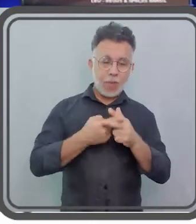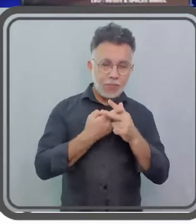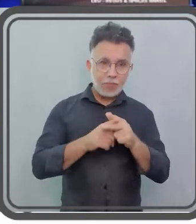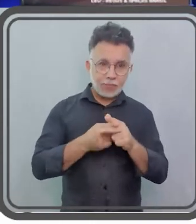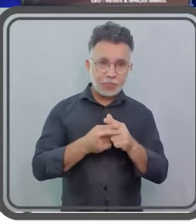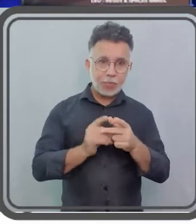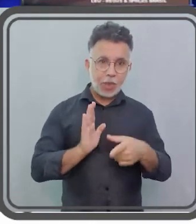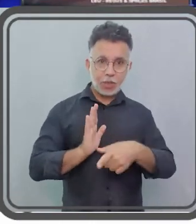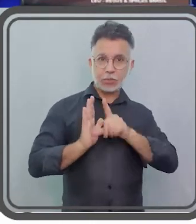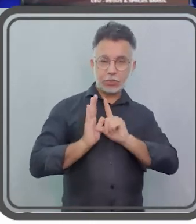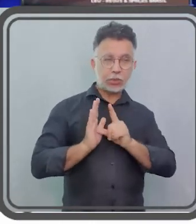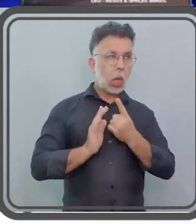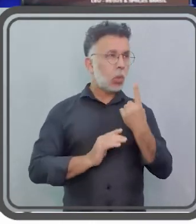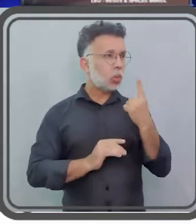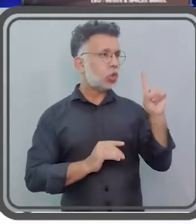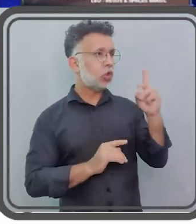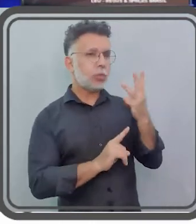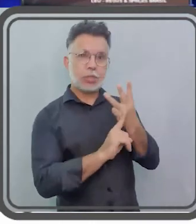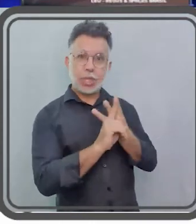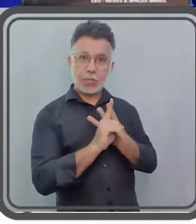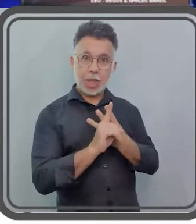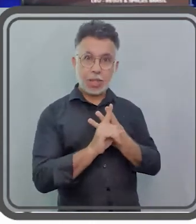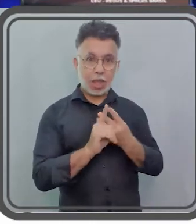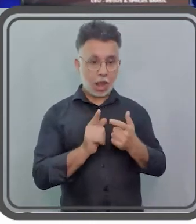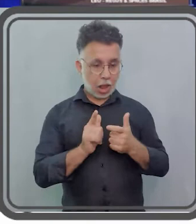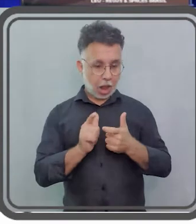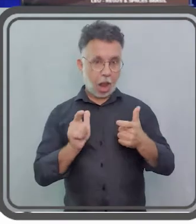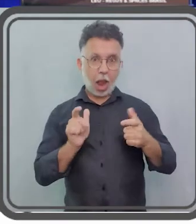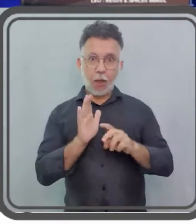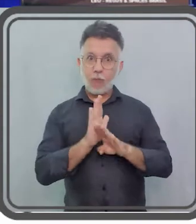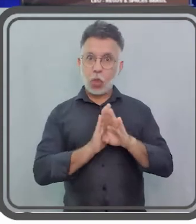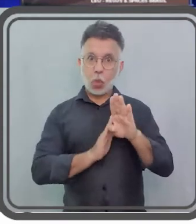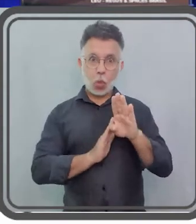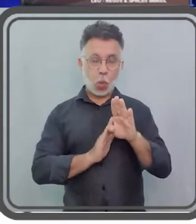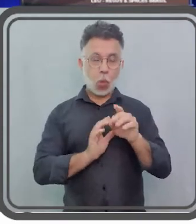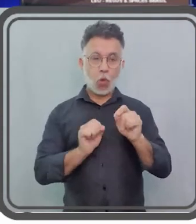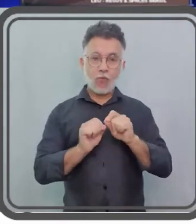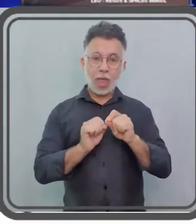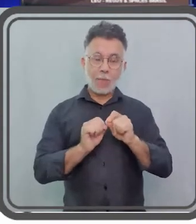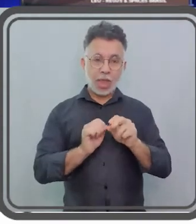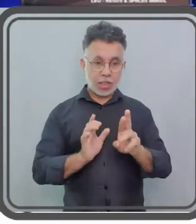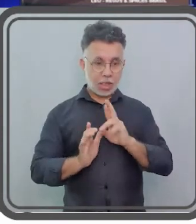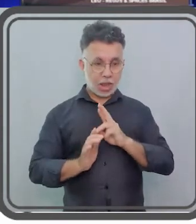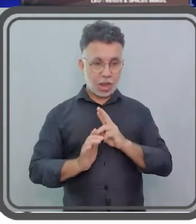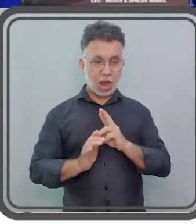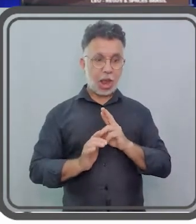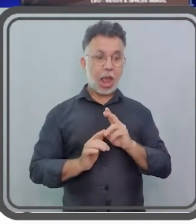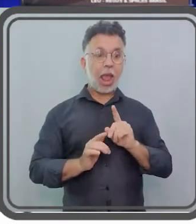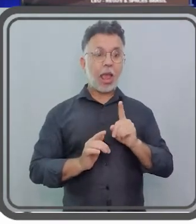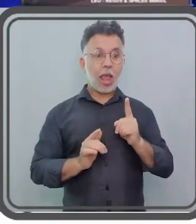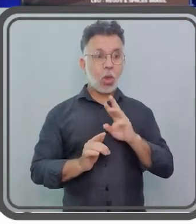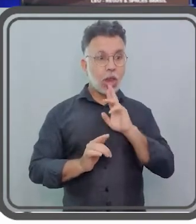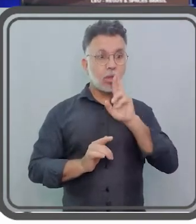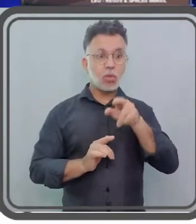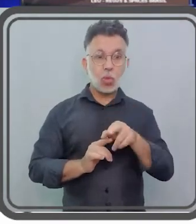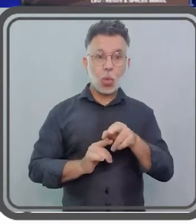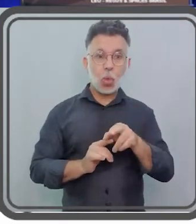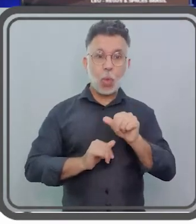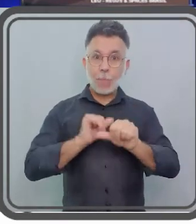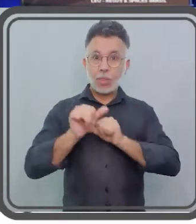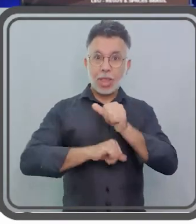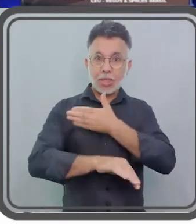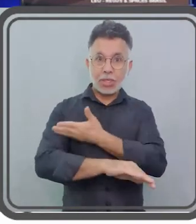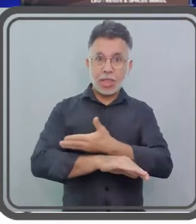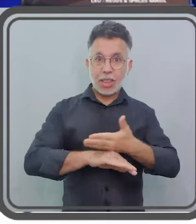últimos 3 meses evoluiu de uma ferramenta de diagnóstico para uma ferramenta de soluções com mudança de hábitos. E